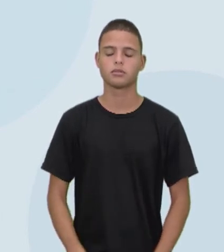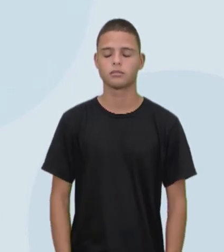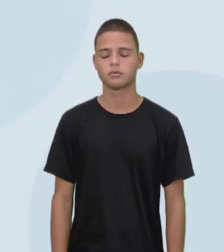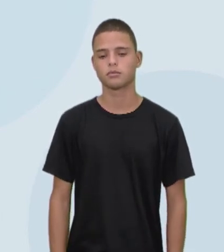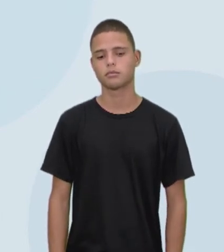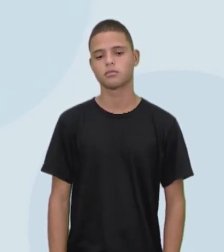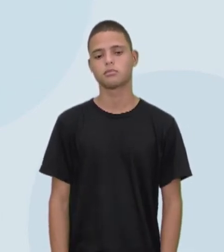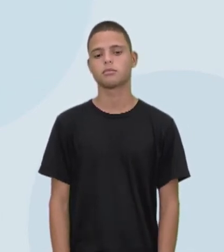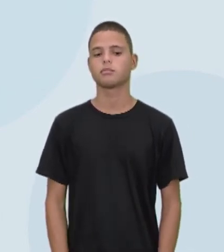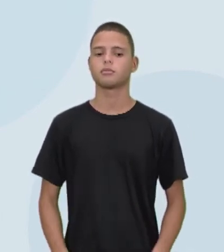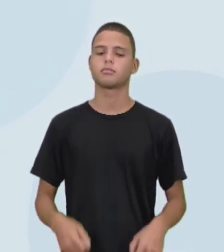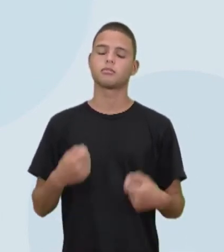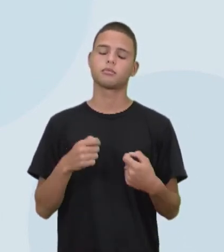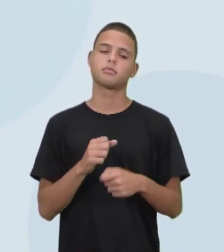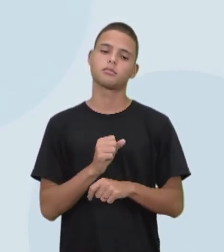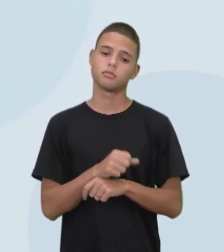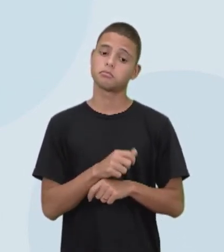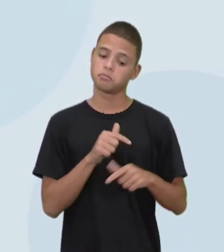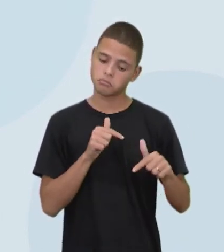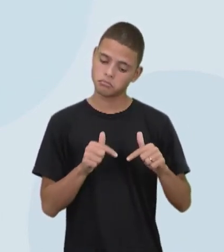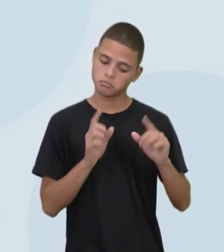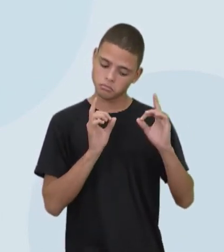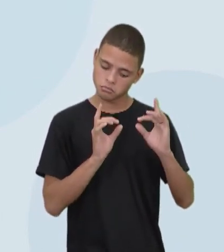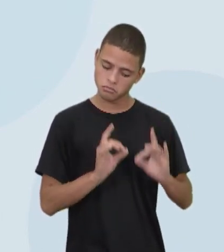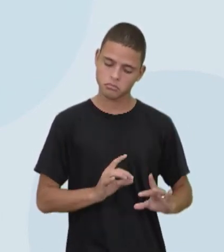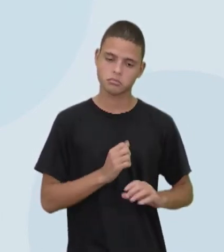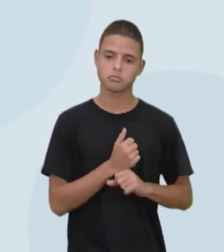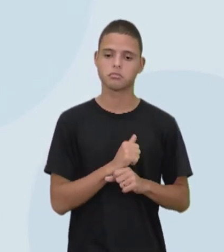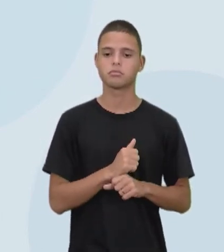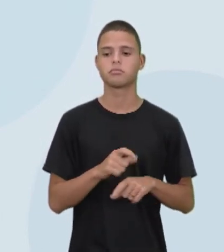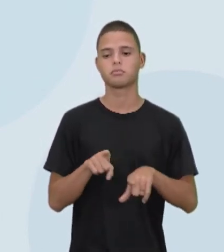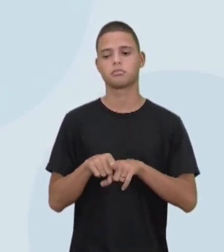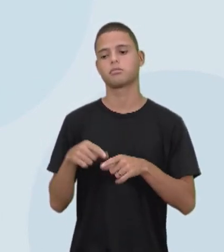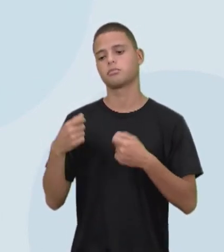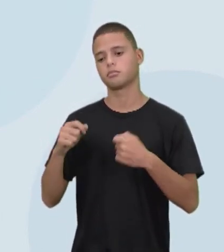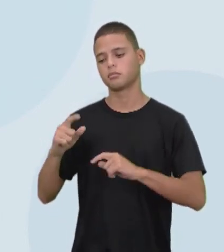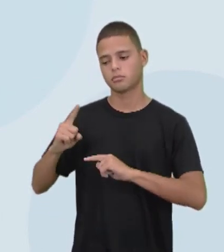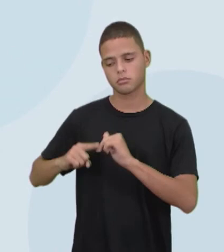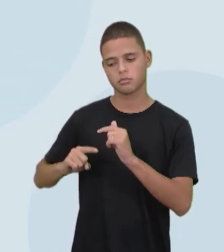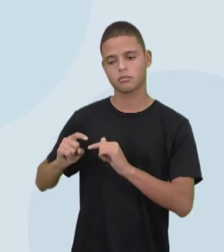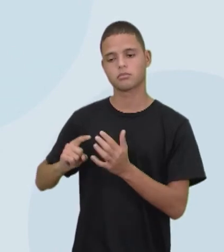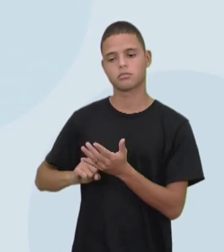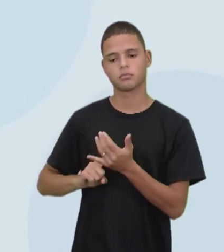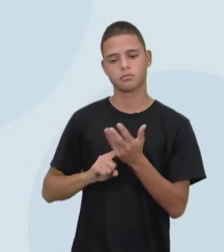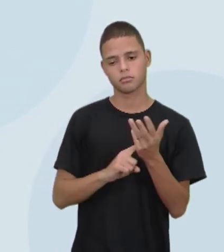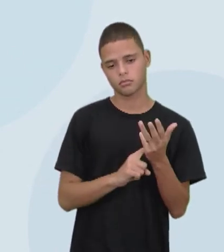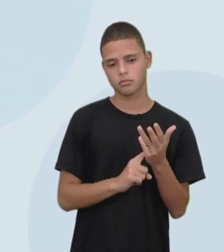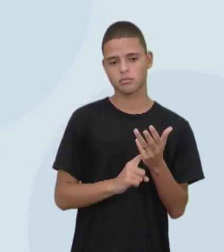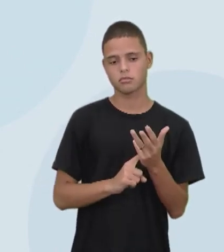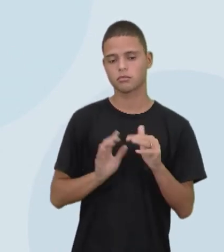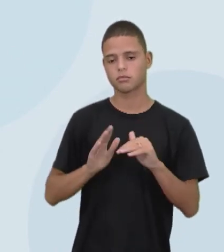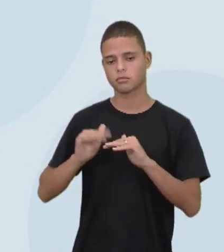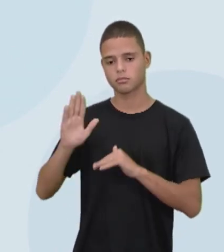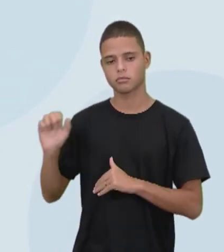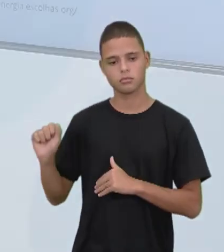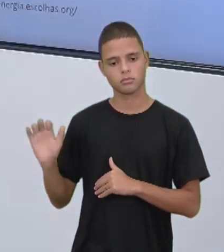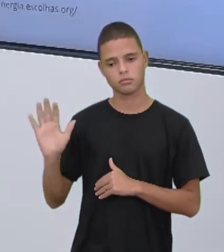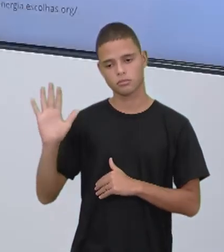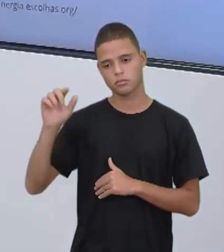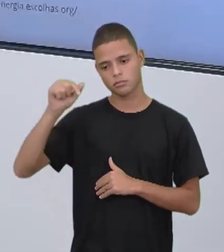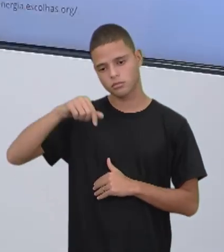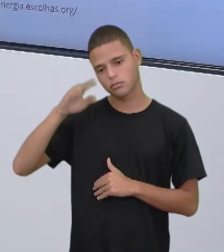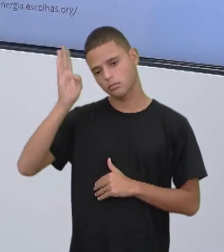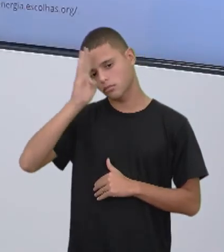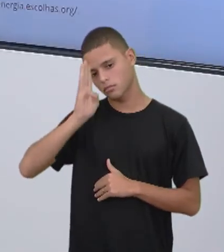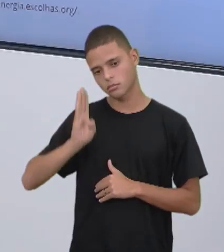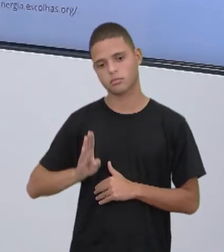obra específica e também precisa de equipamentos e tecnologias e elas são mais caras. Aqui no Brasil, por